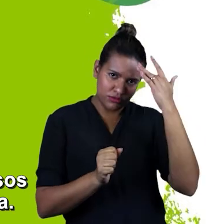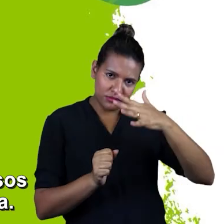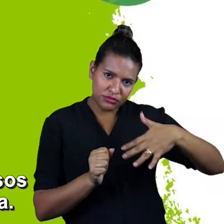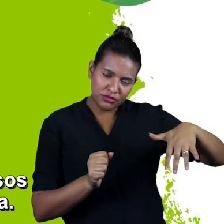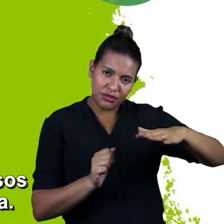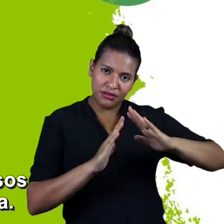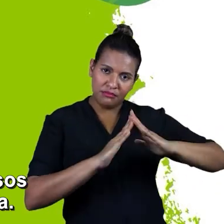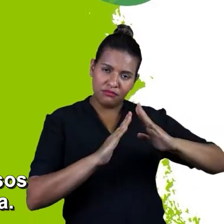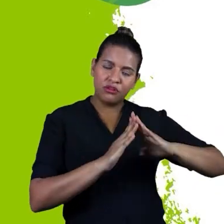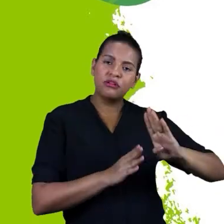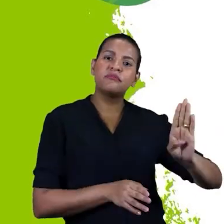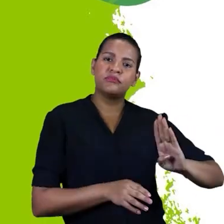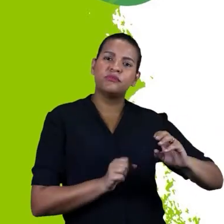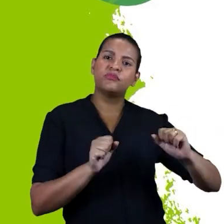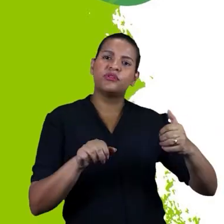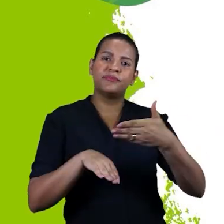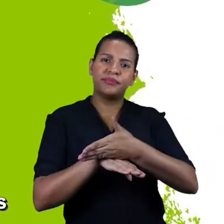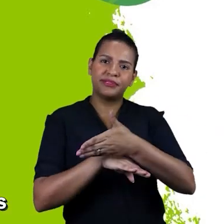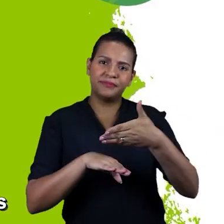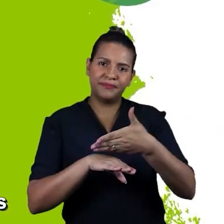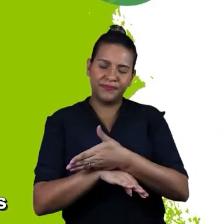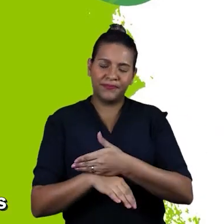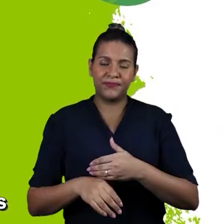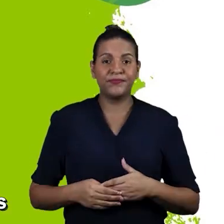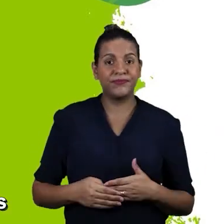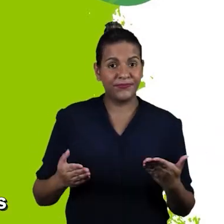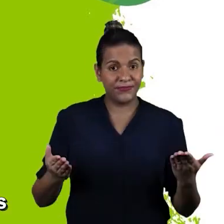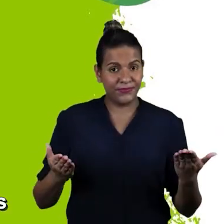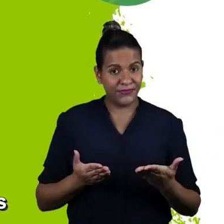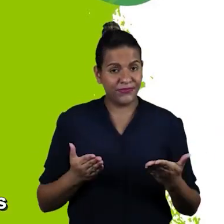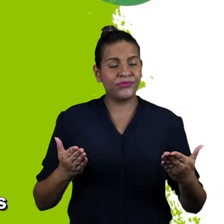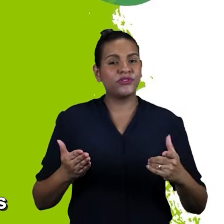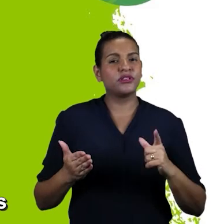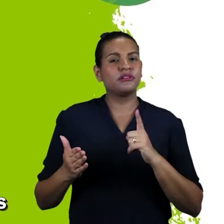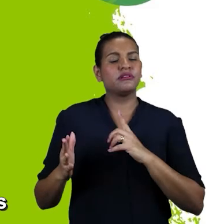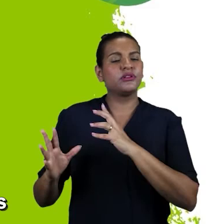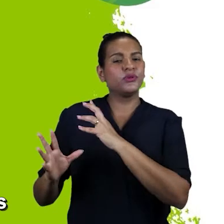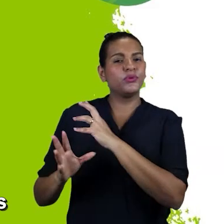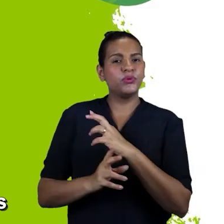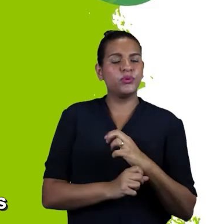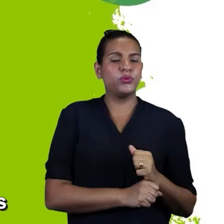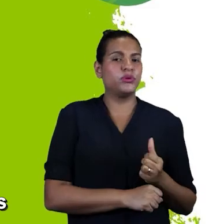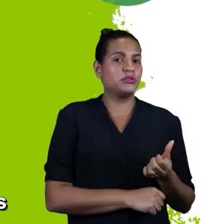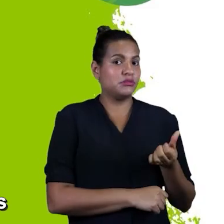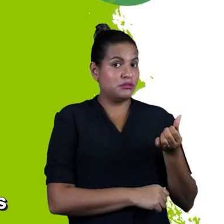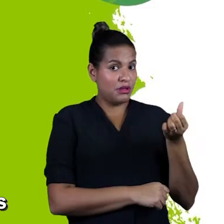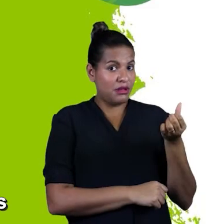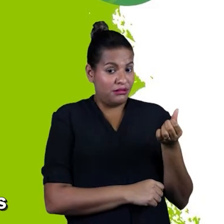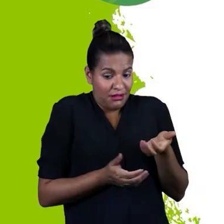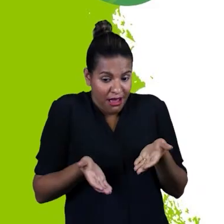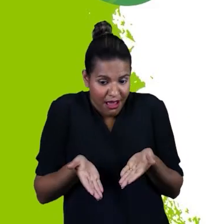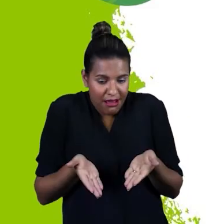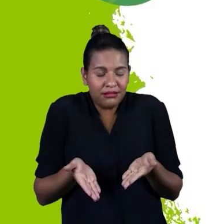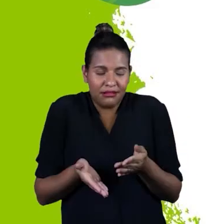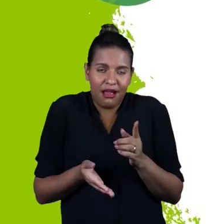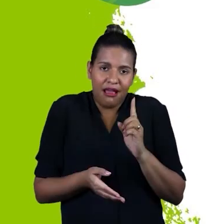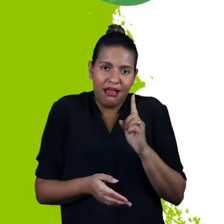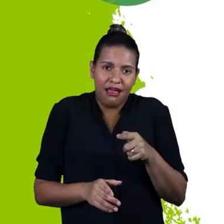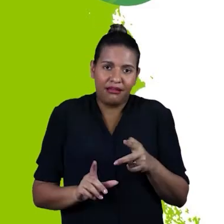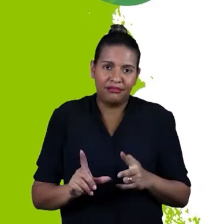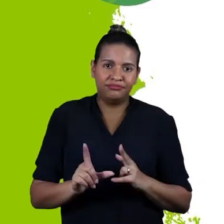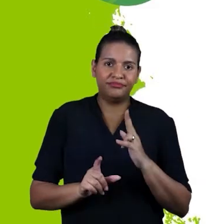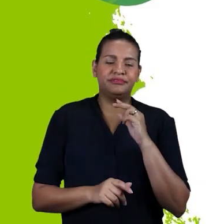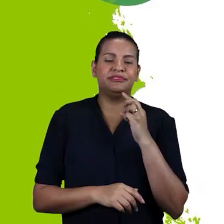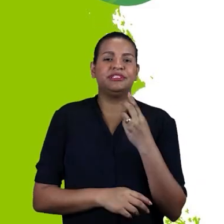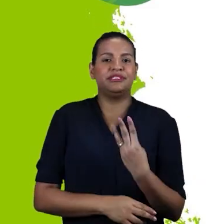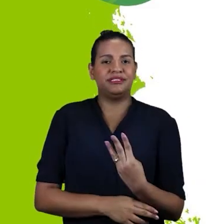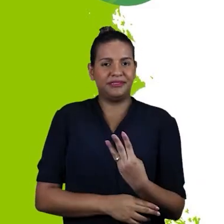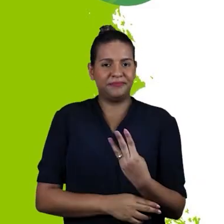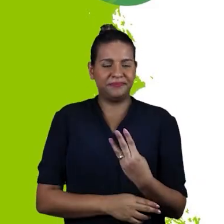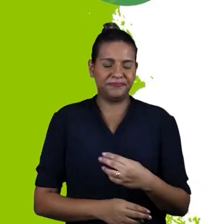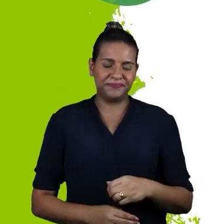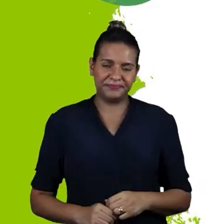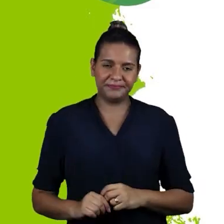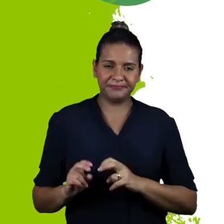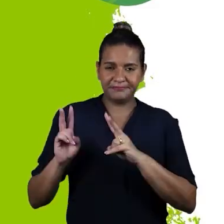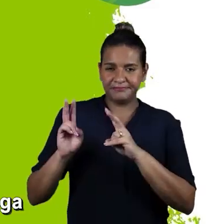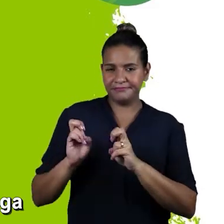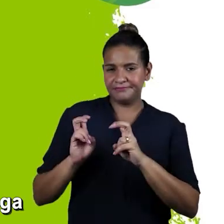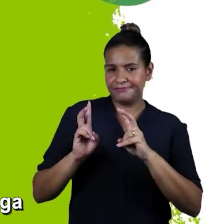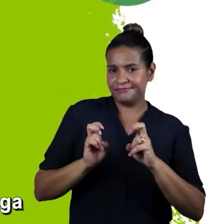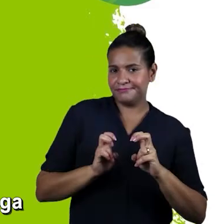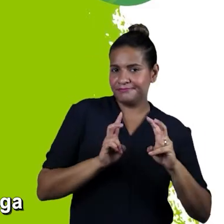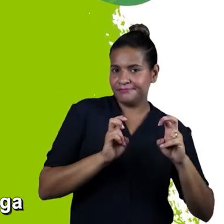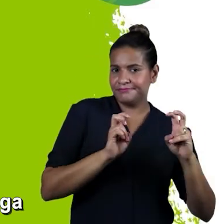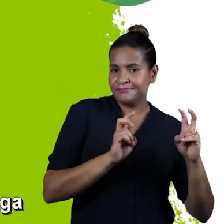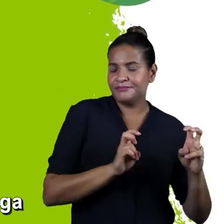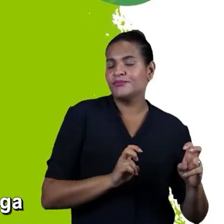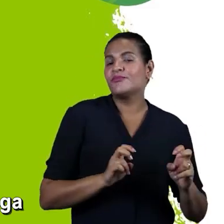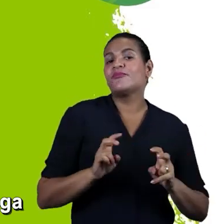município de Bertioga. Este é o terceiro de uma série de 6 programas que faremos ao longo do ano de 2021.